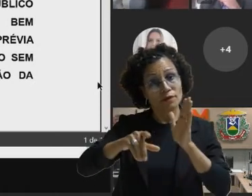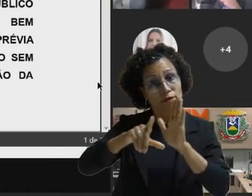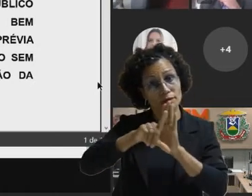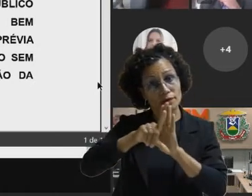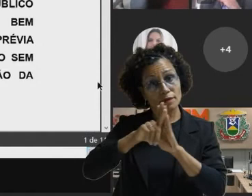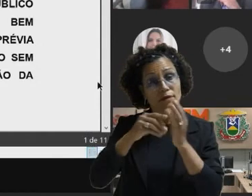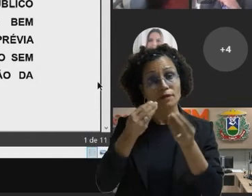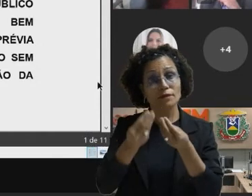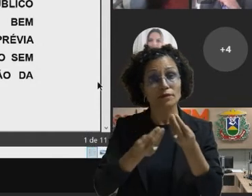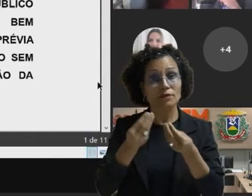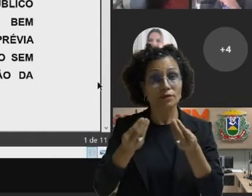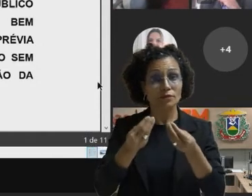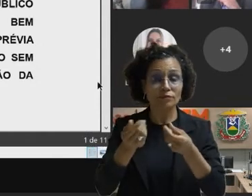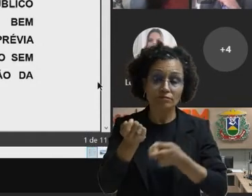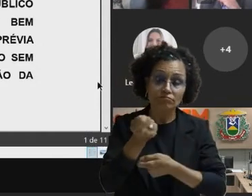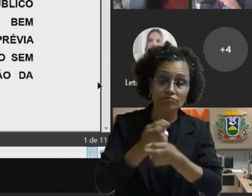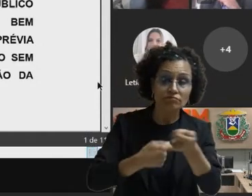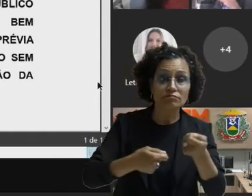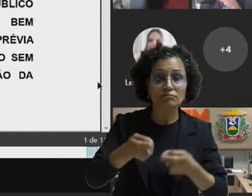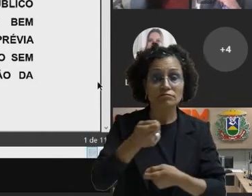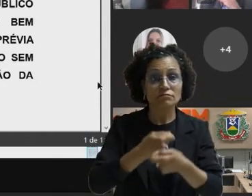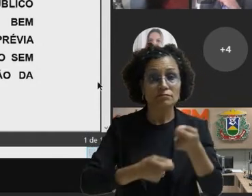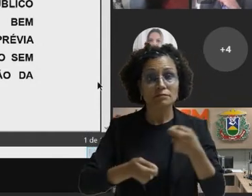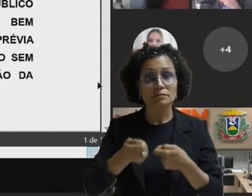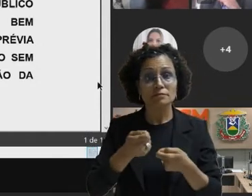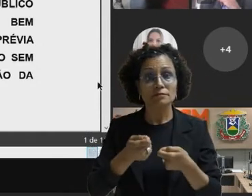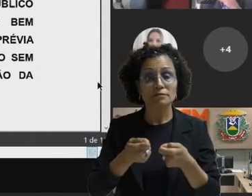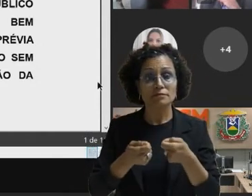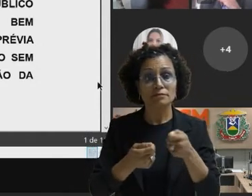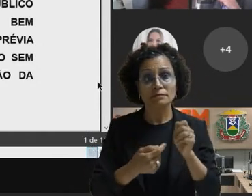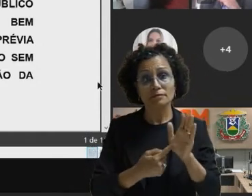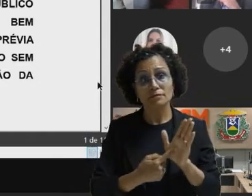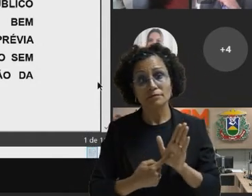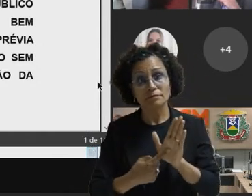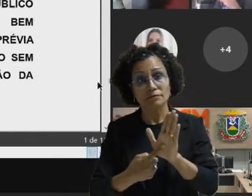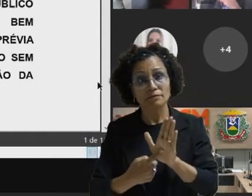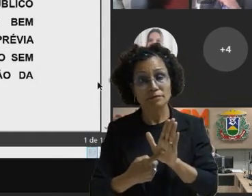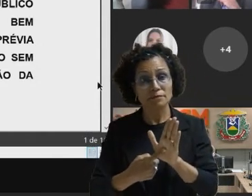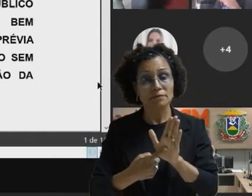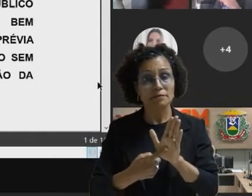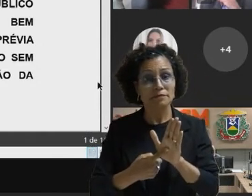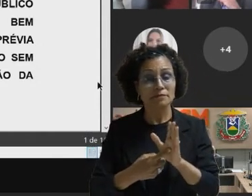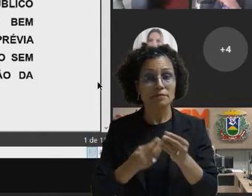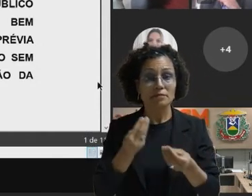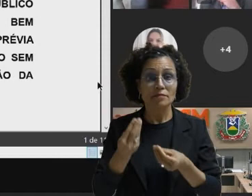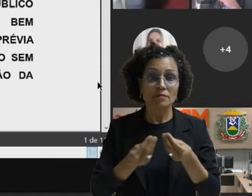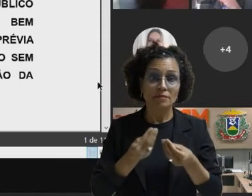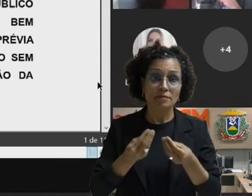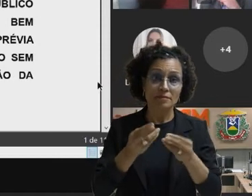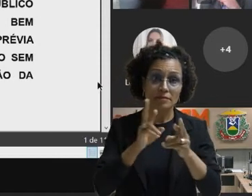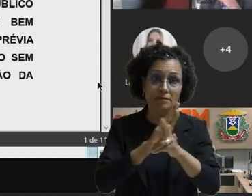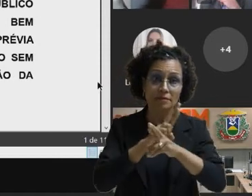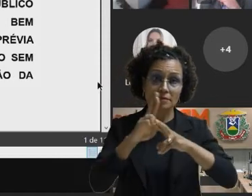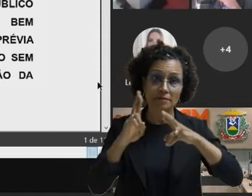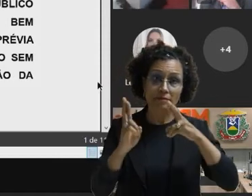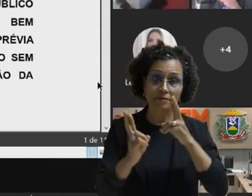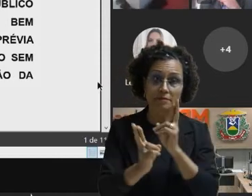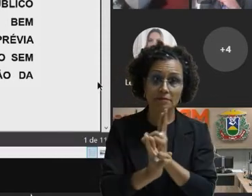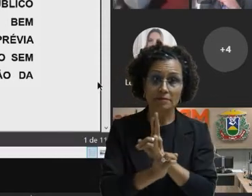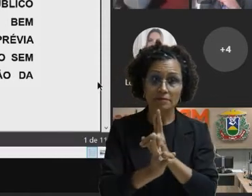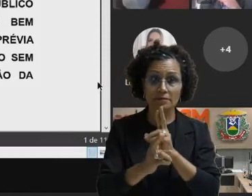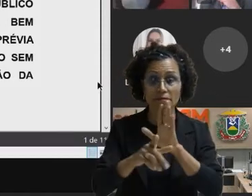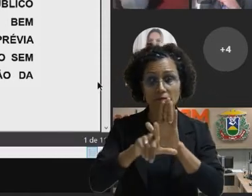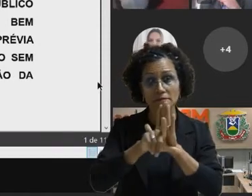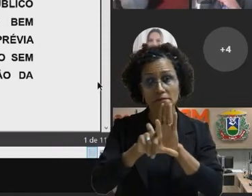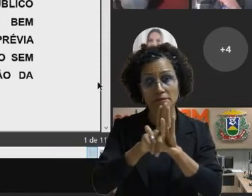como um ato administrativo. É o que aponta a nossa doutrina e a nossa jurisprudência com relação a leis de efeitos